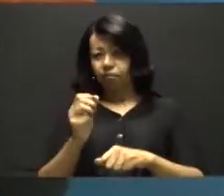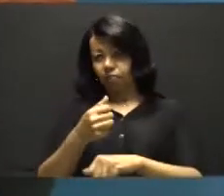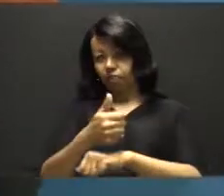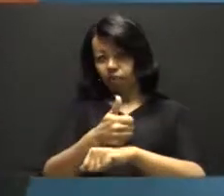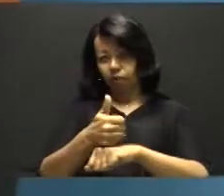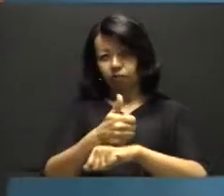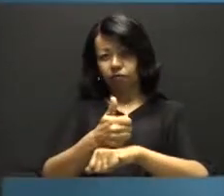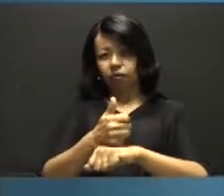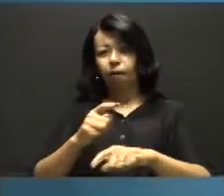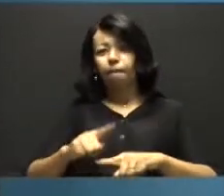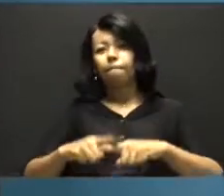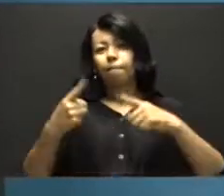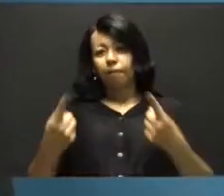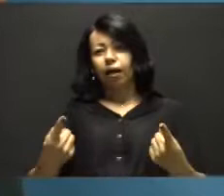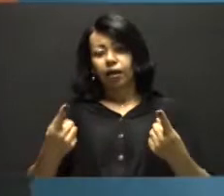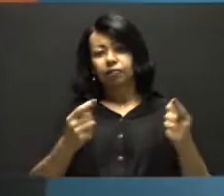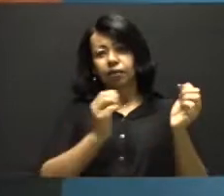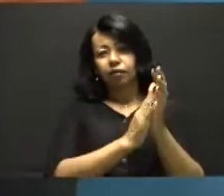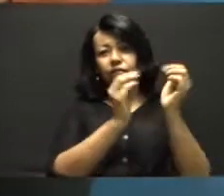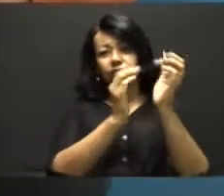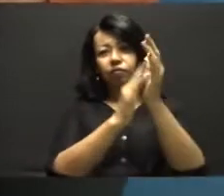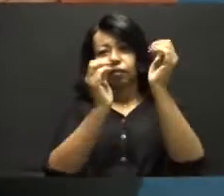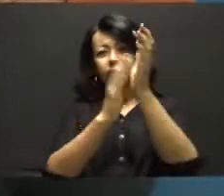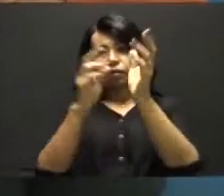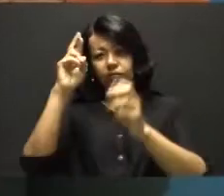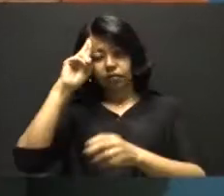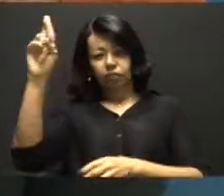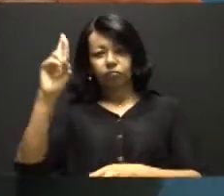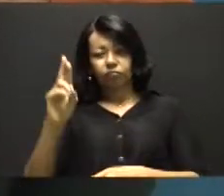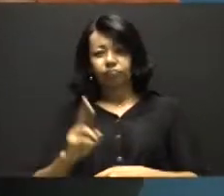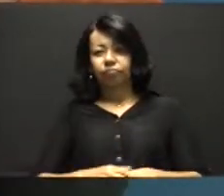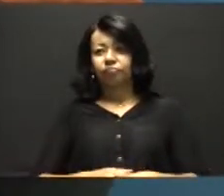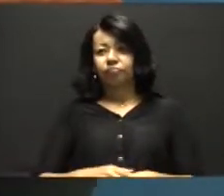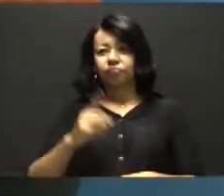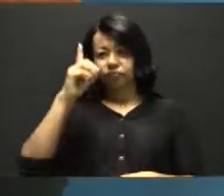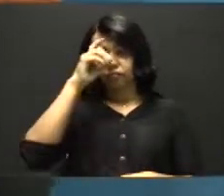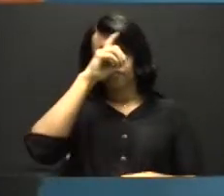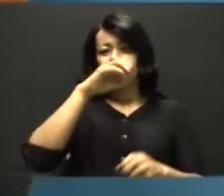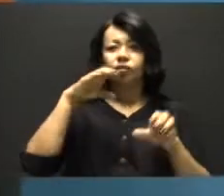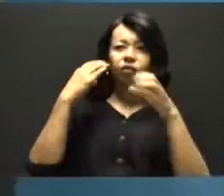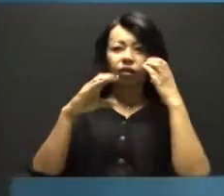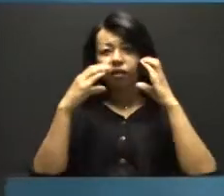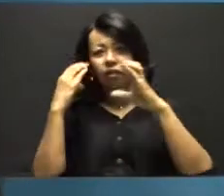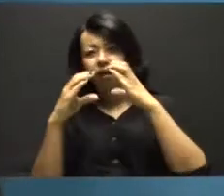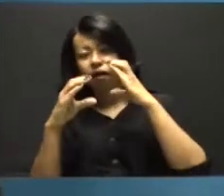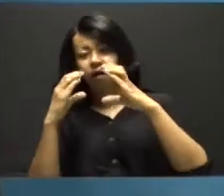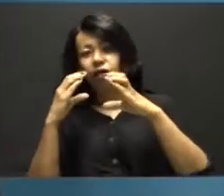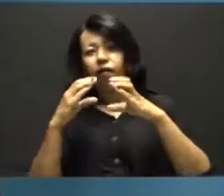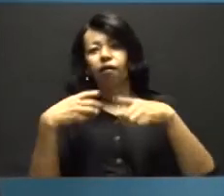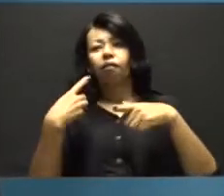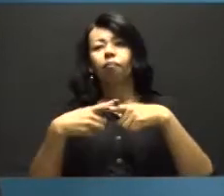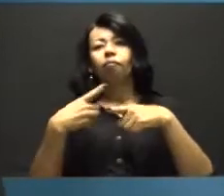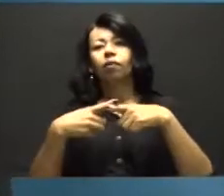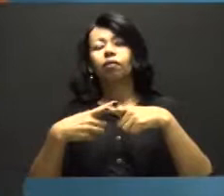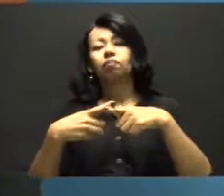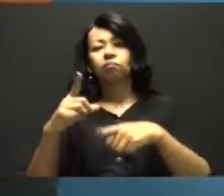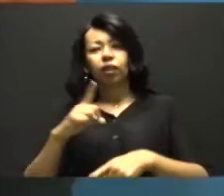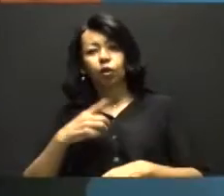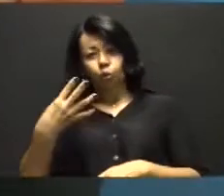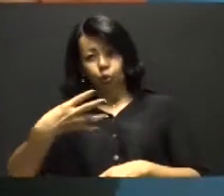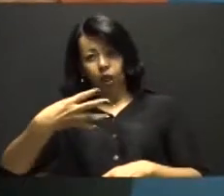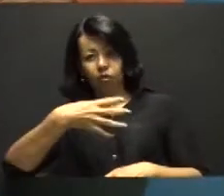louvar ao senhor fica difícil cantar uma música um cântico nesse tema eu sou pai de quatro filhos